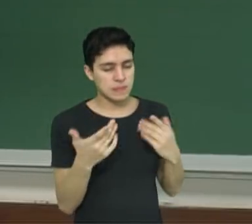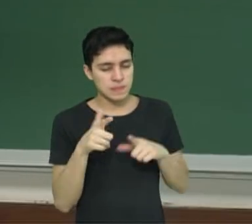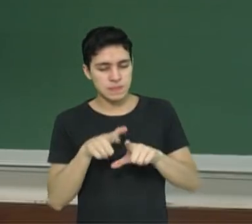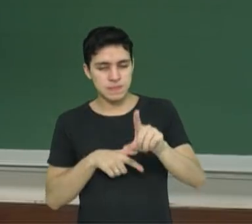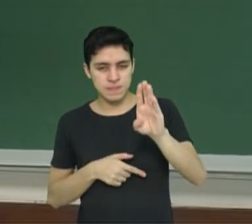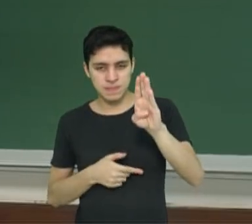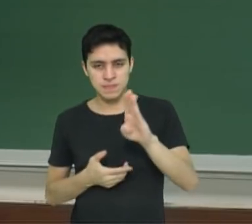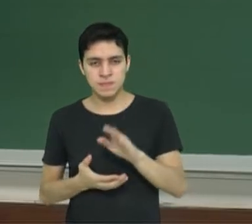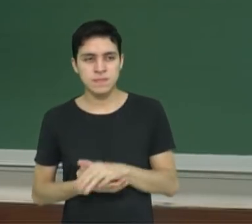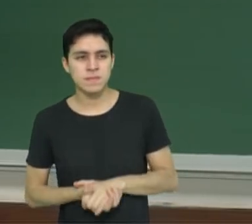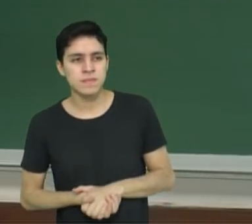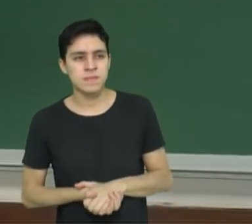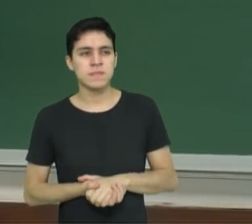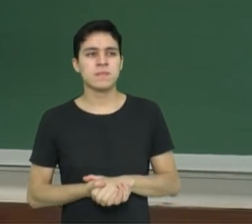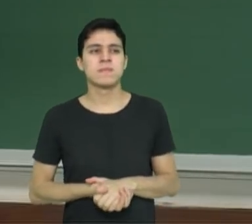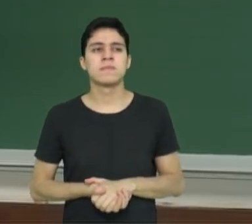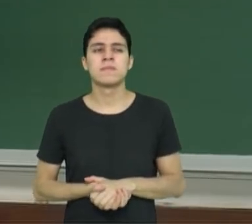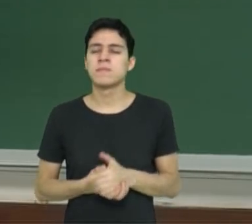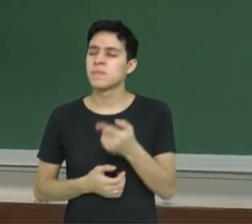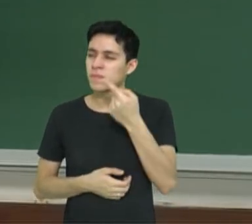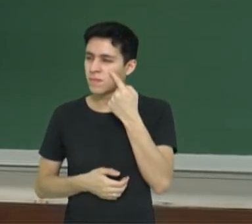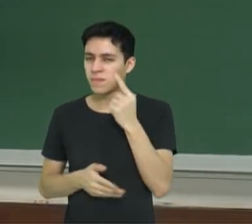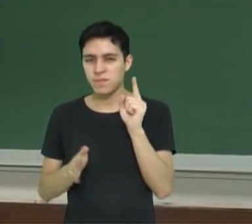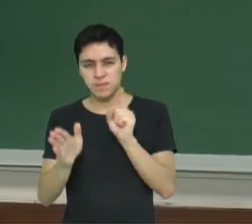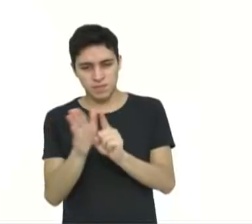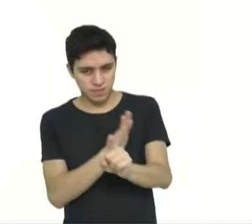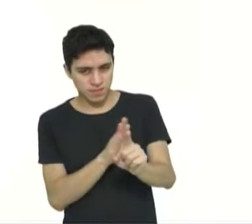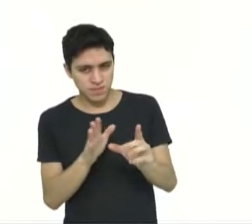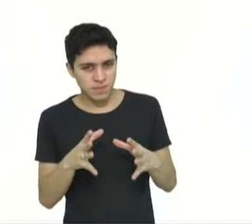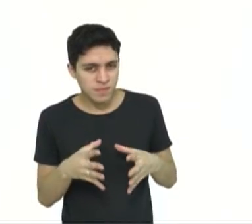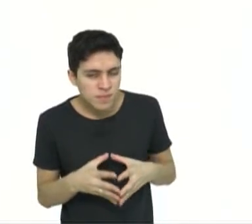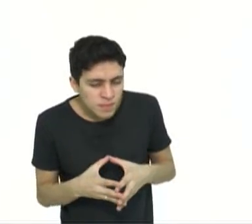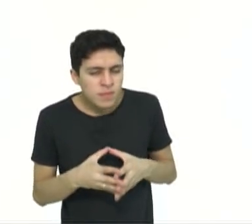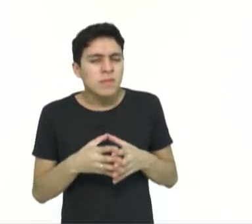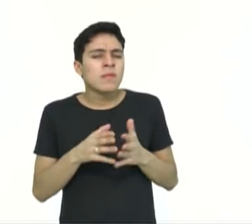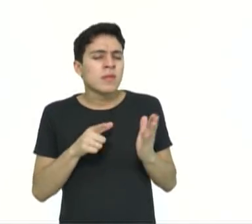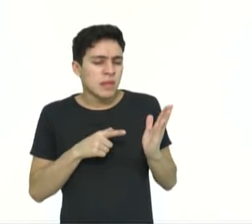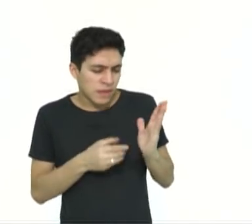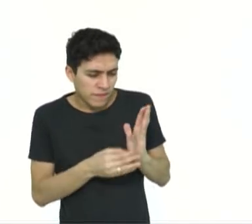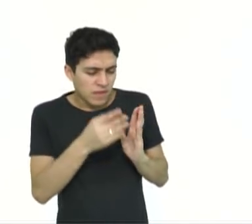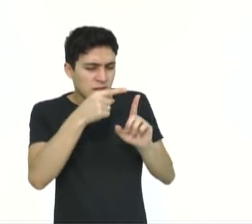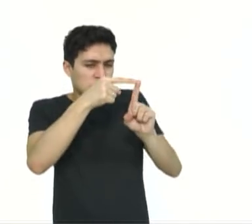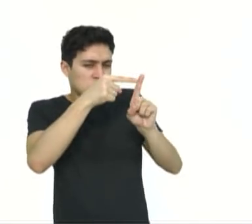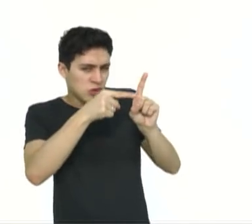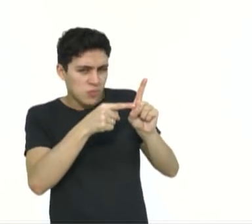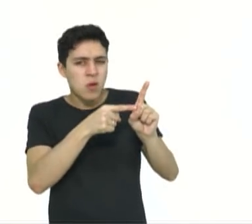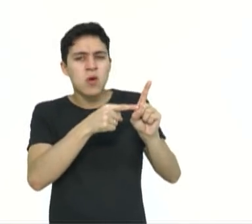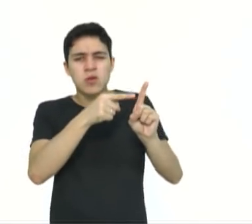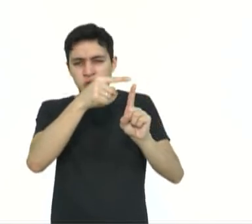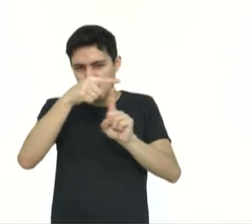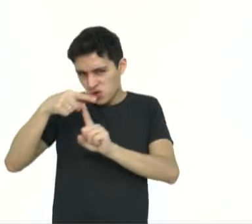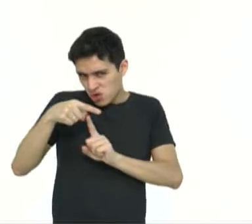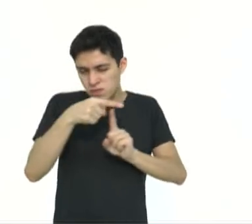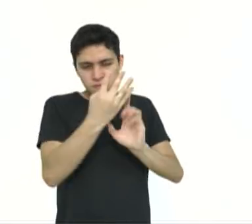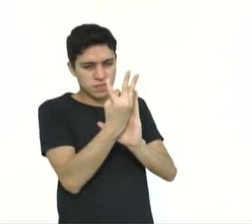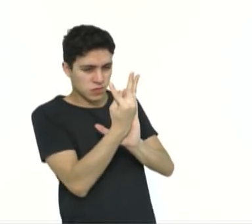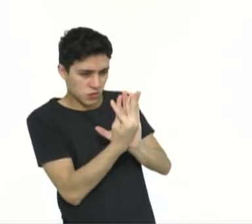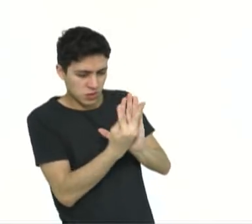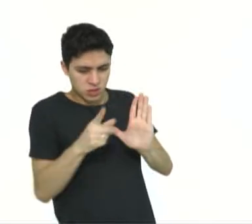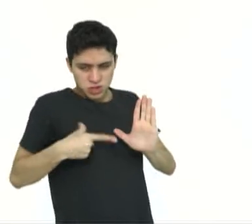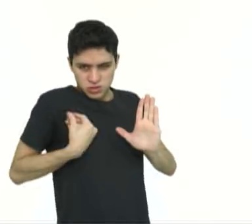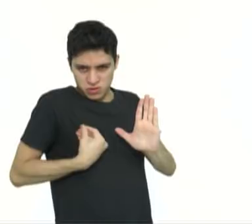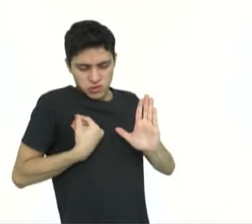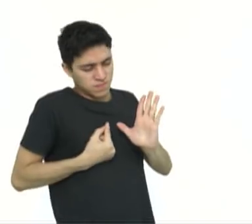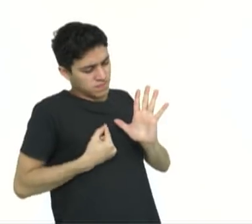B. Vamos lá para esse quiz. Entre as várias tipologias textuais existentes, uma